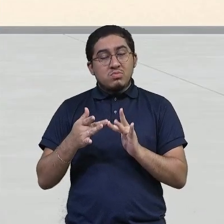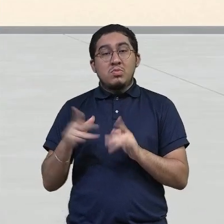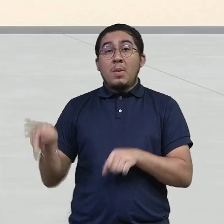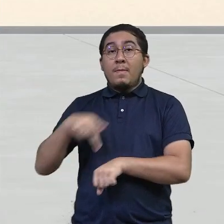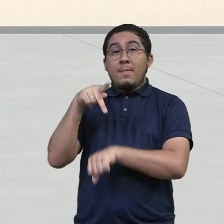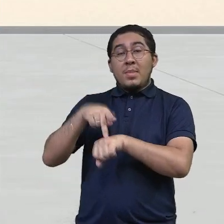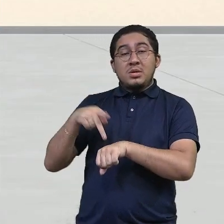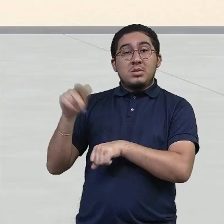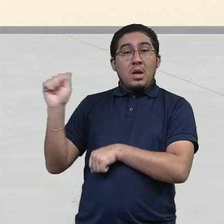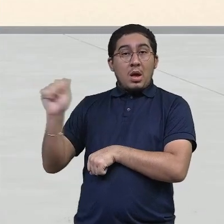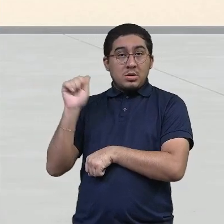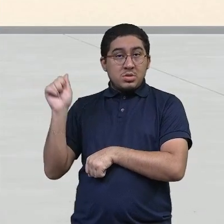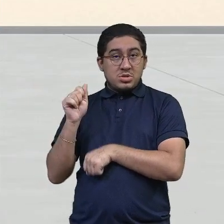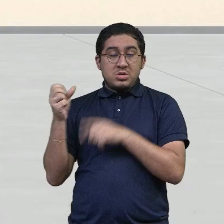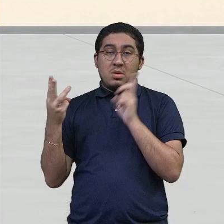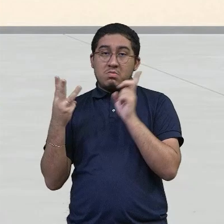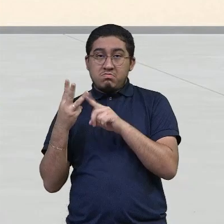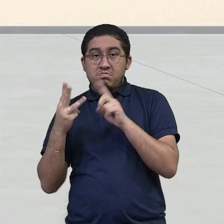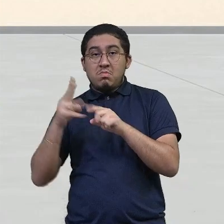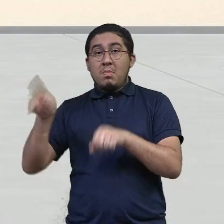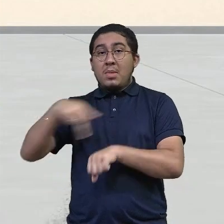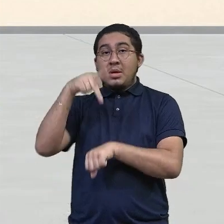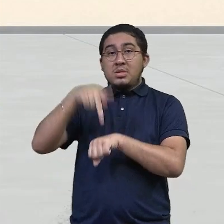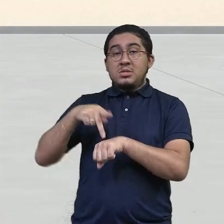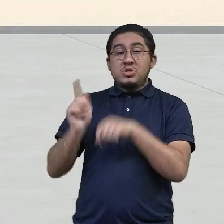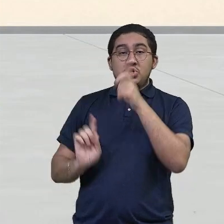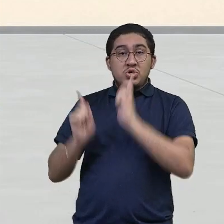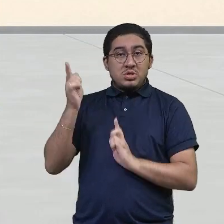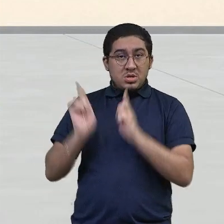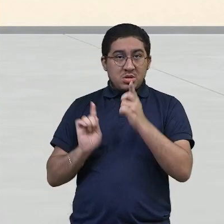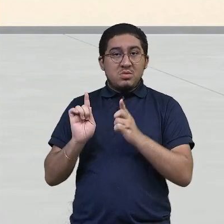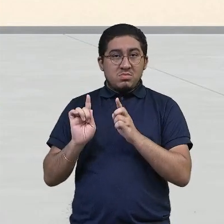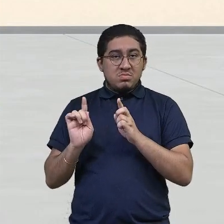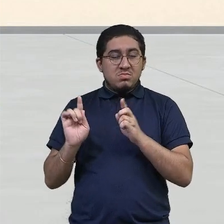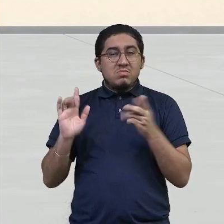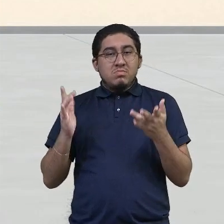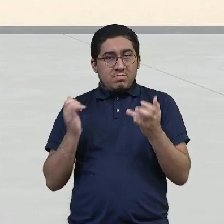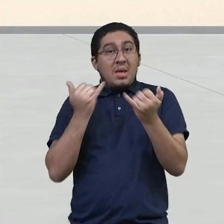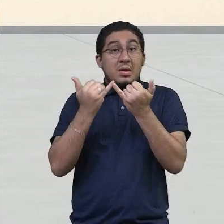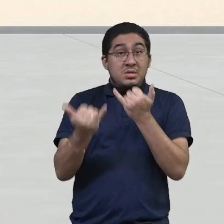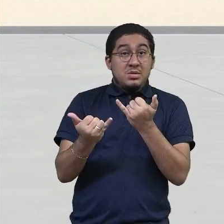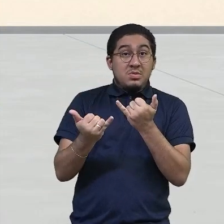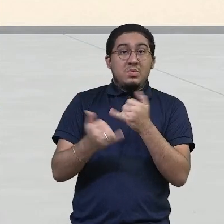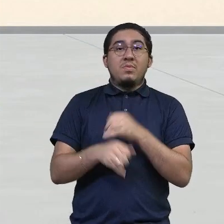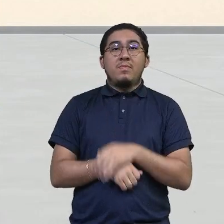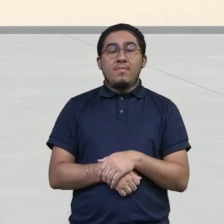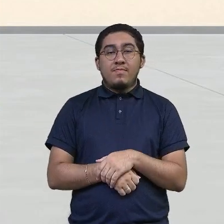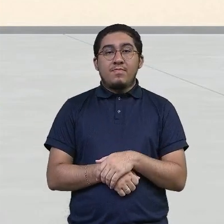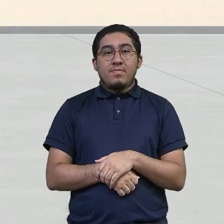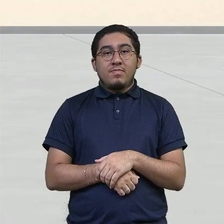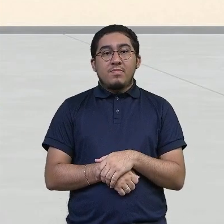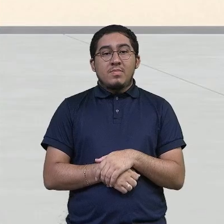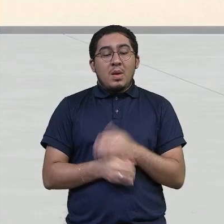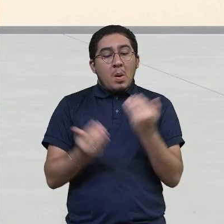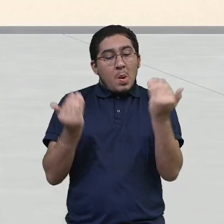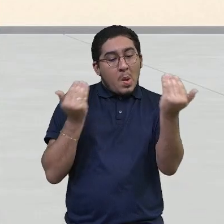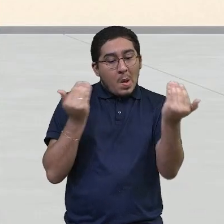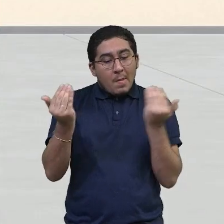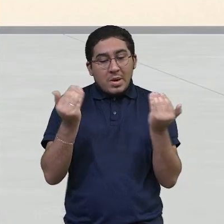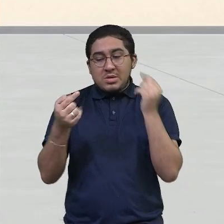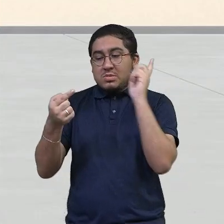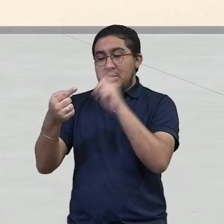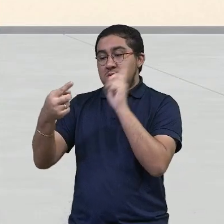e Chile não foi muito diferente, não. Então, qualquer semelhança entre esses casos não é